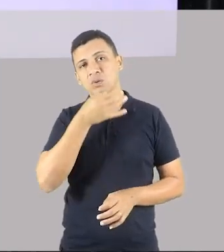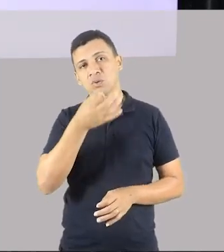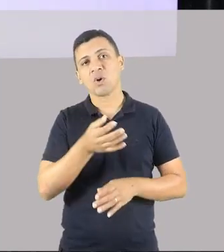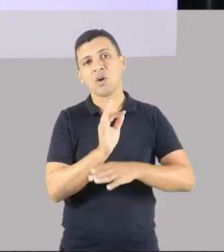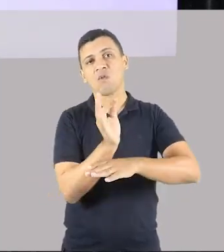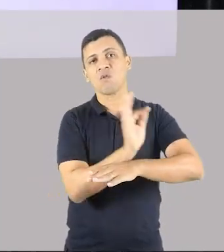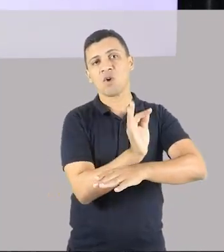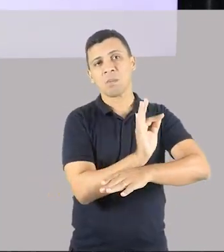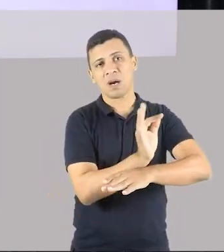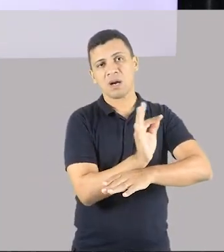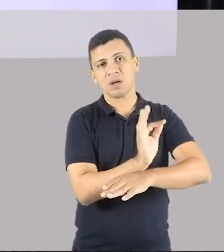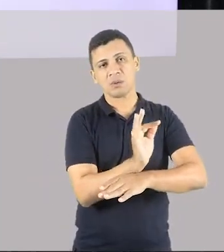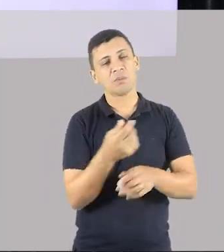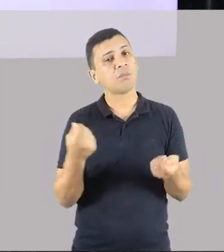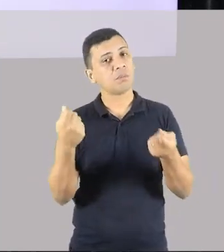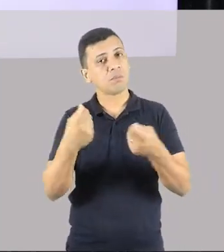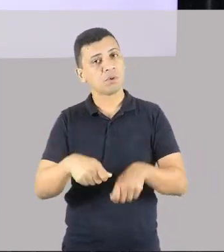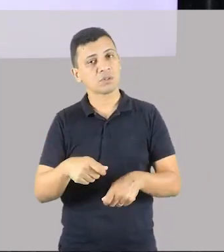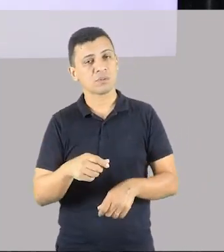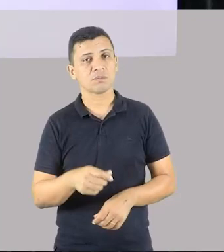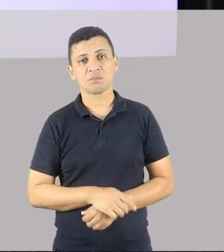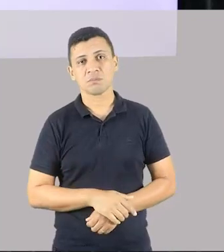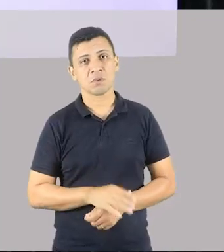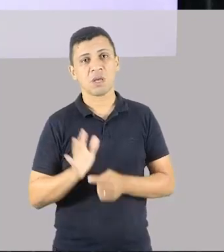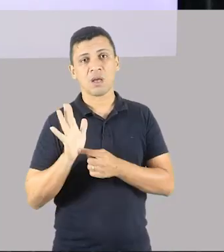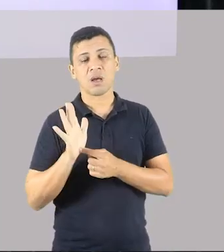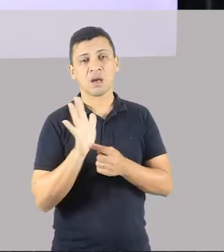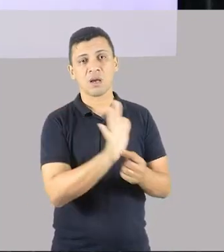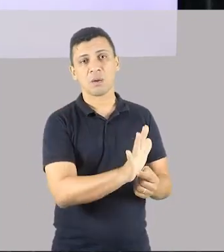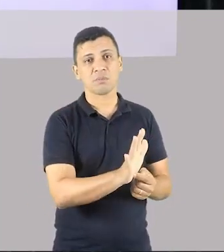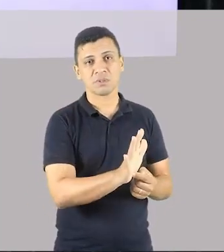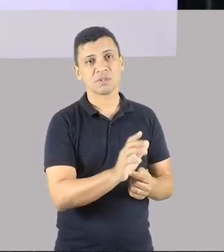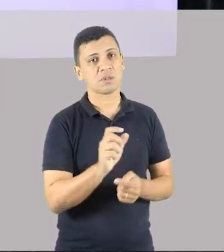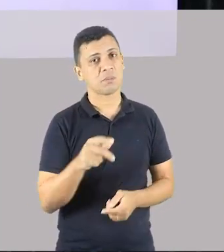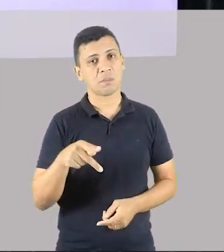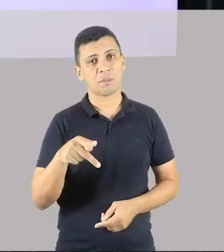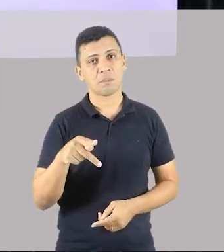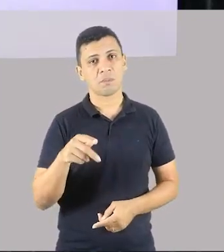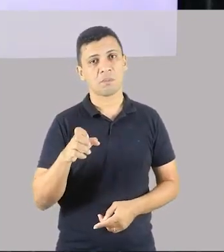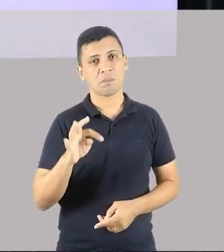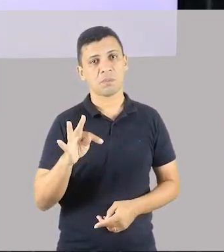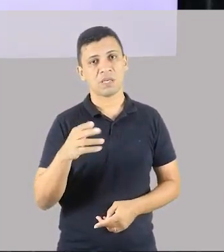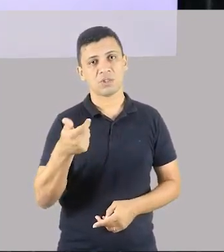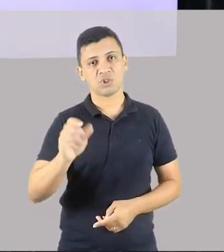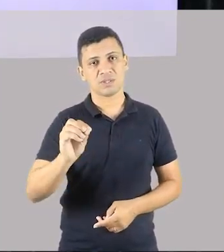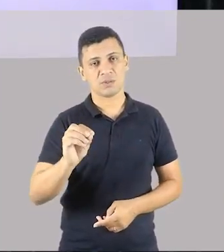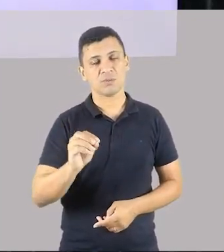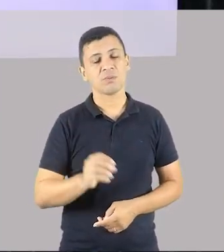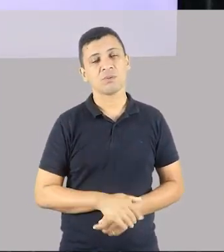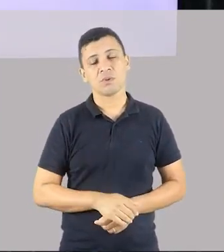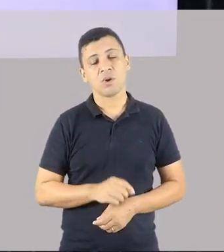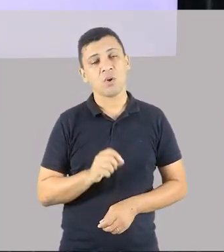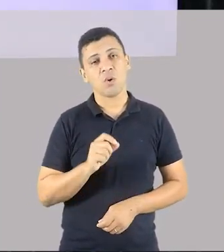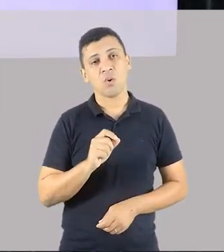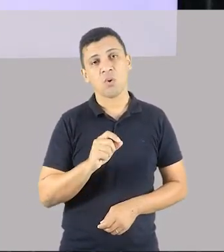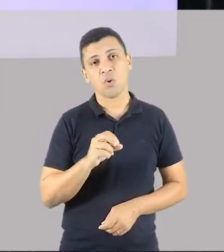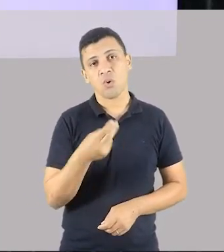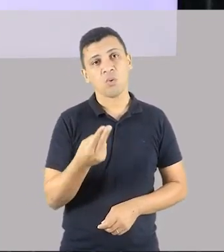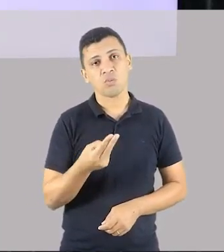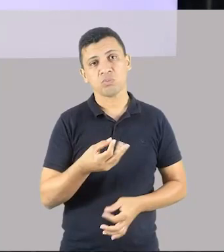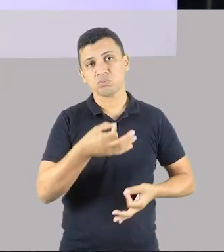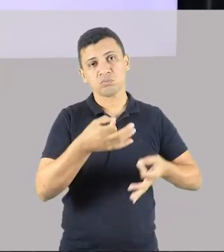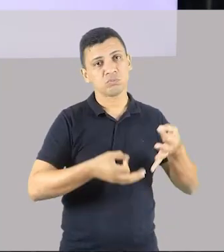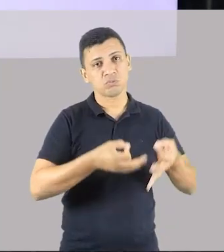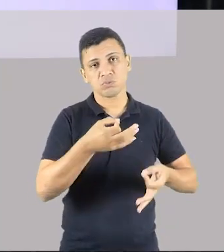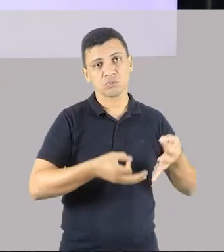formal, em que ele vai ter a possibilidade, por exemplo, de apresentar uma petição ou de se manifestar no